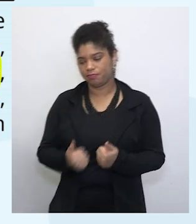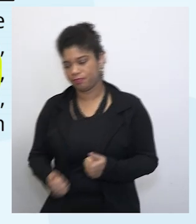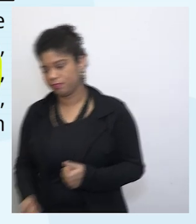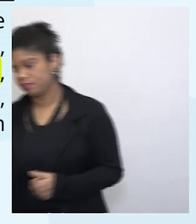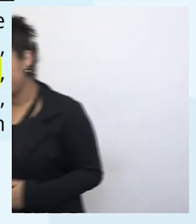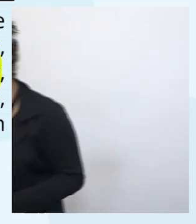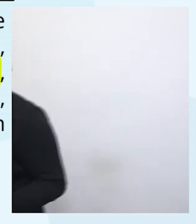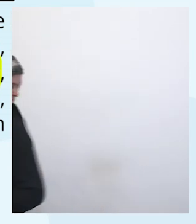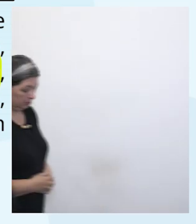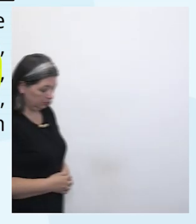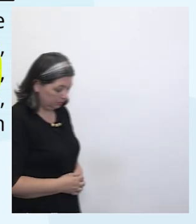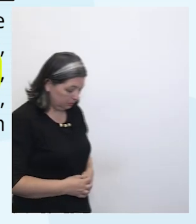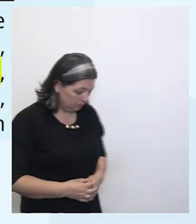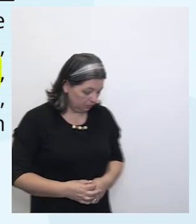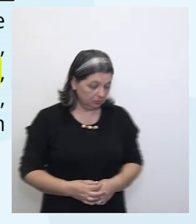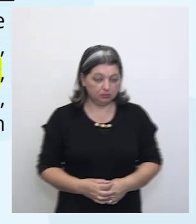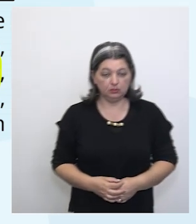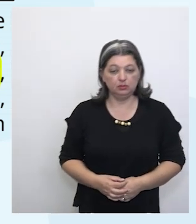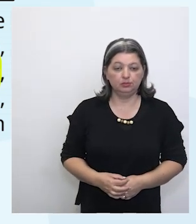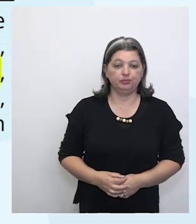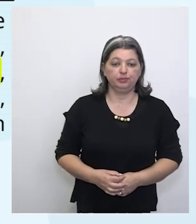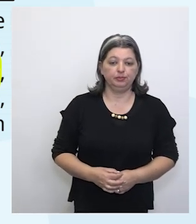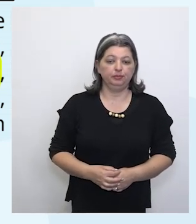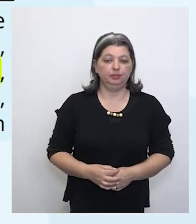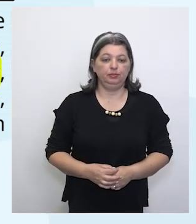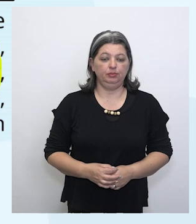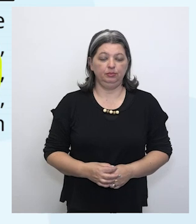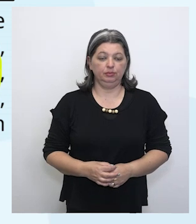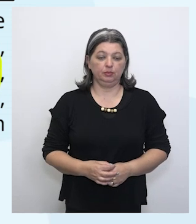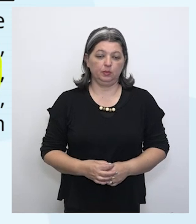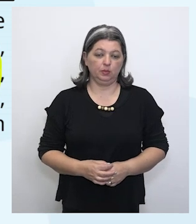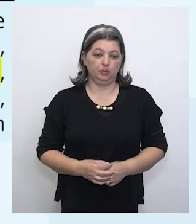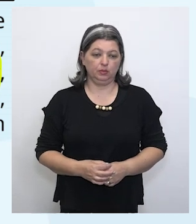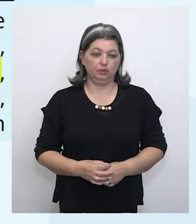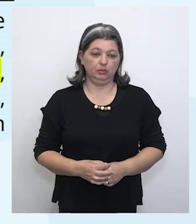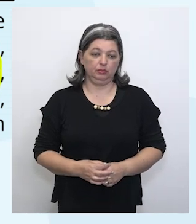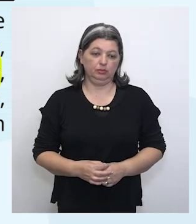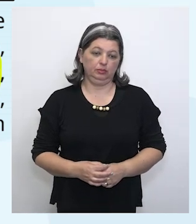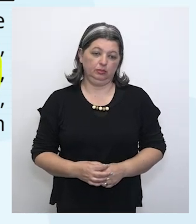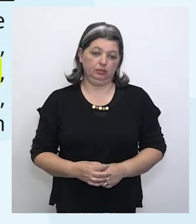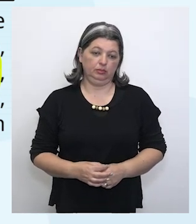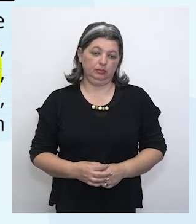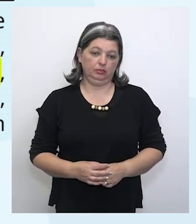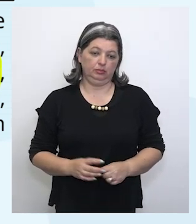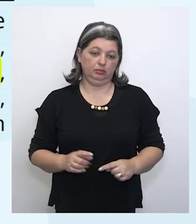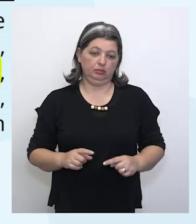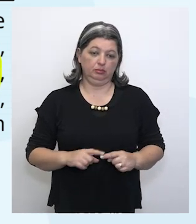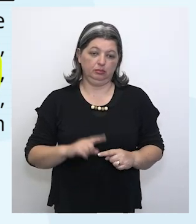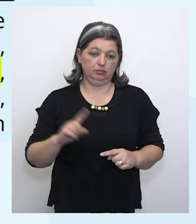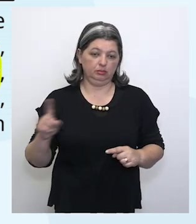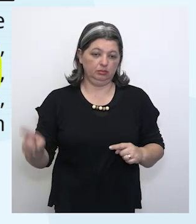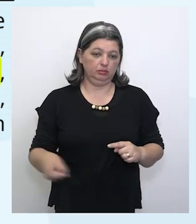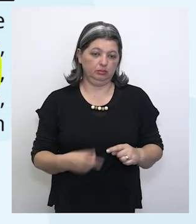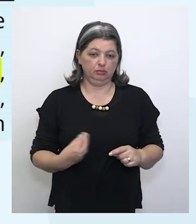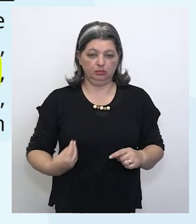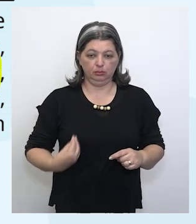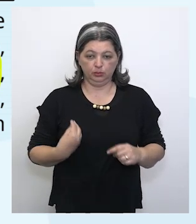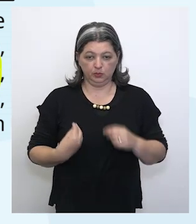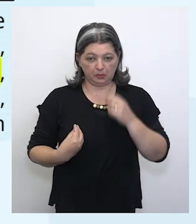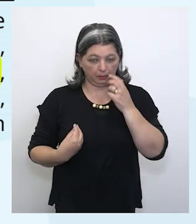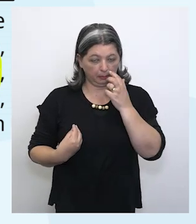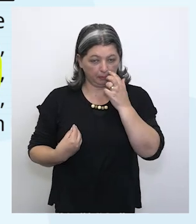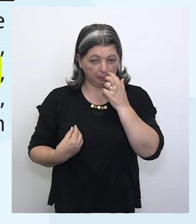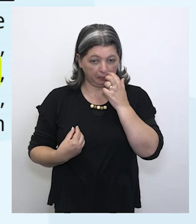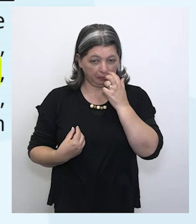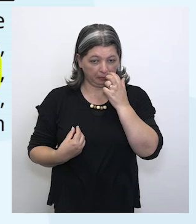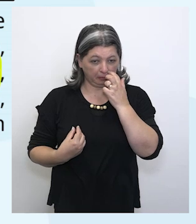life cycle, por meio do ciclo de vida, vou até colocar aqui life cycle, porque a palavra life o pessoal